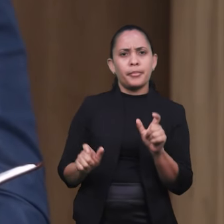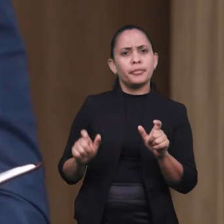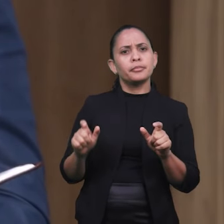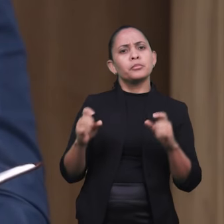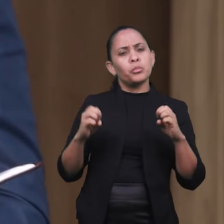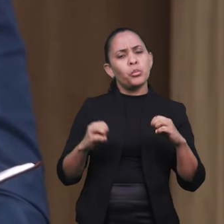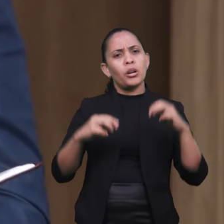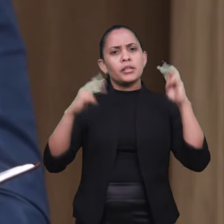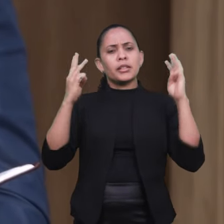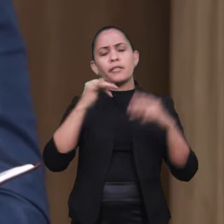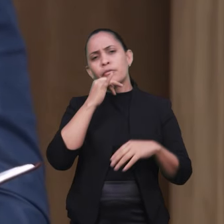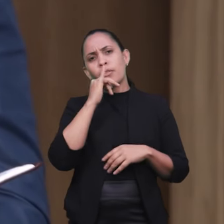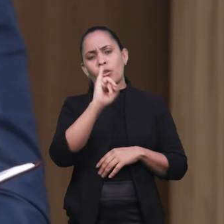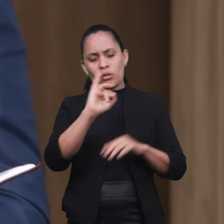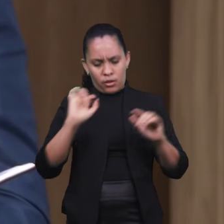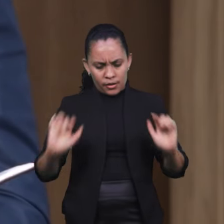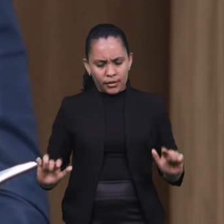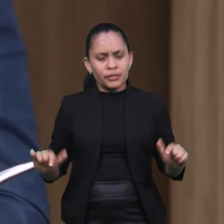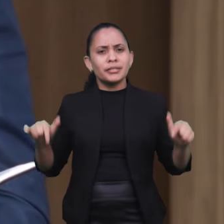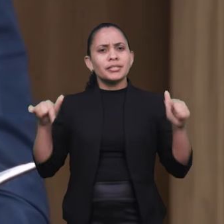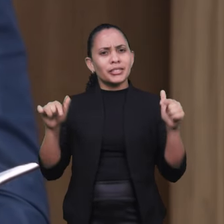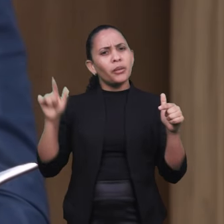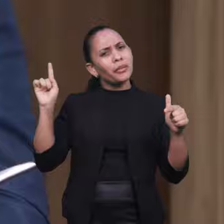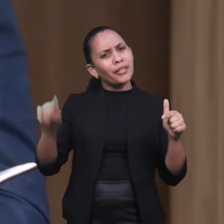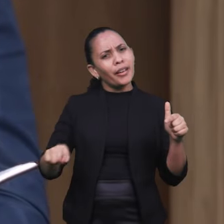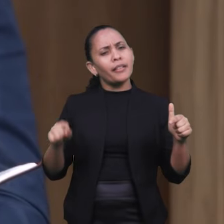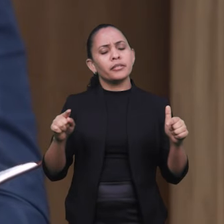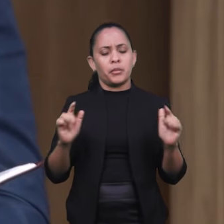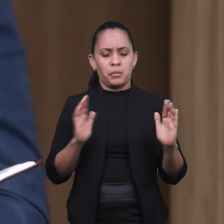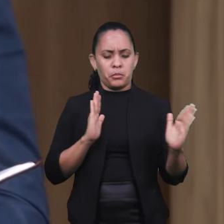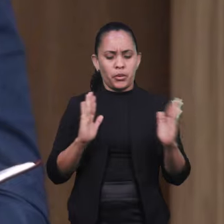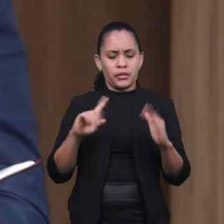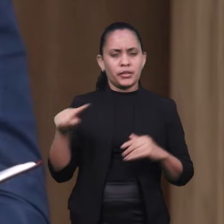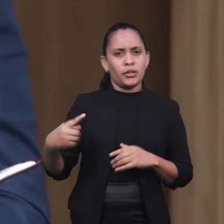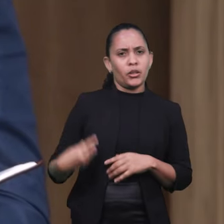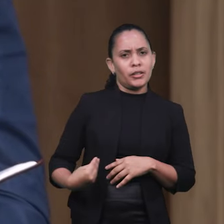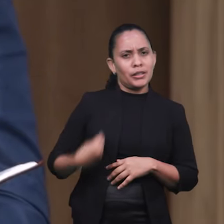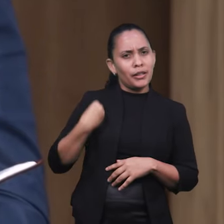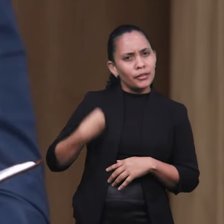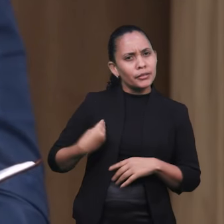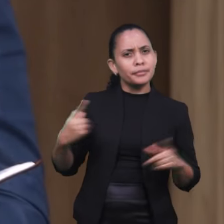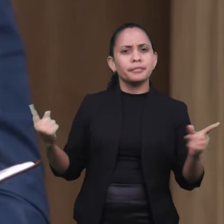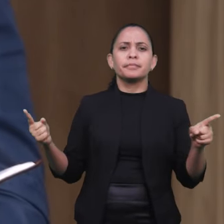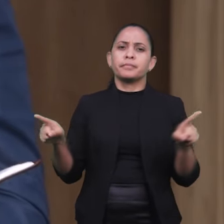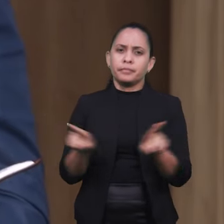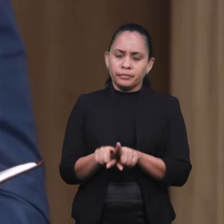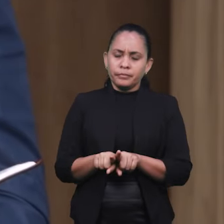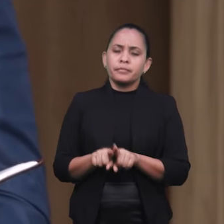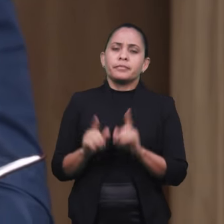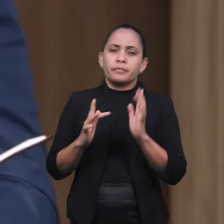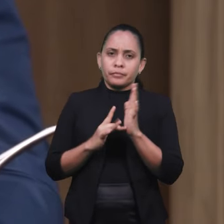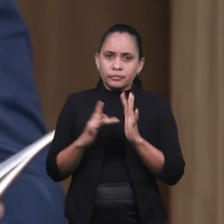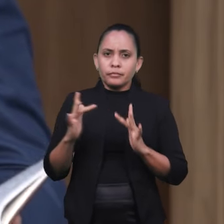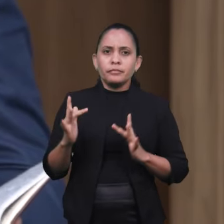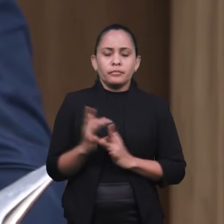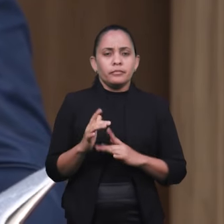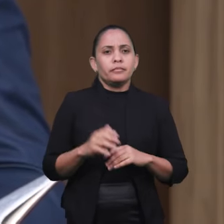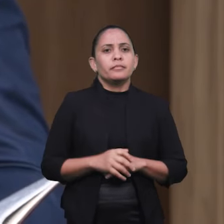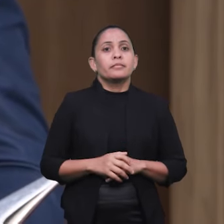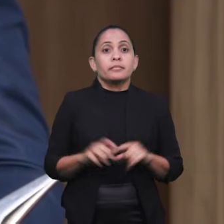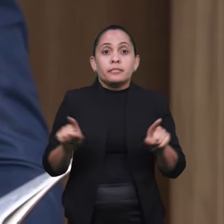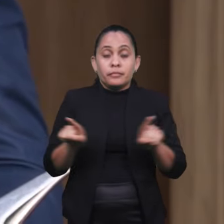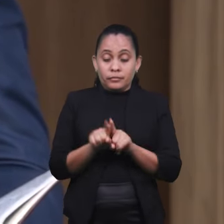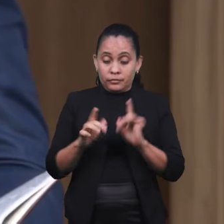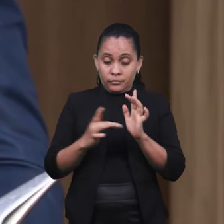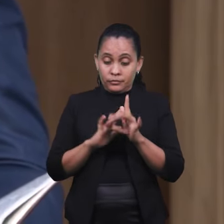palavras de Moisés, as atitudes que são etapas na nossa vida, que foram etapas na vida de Jesus,